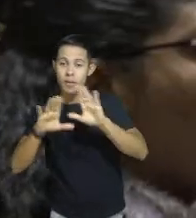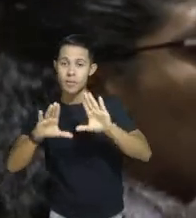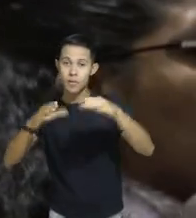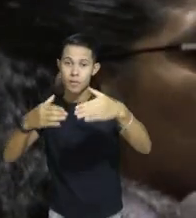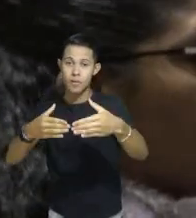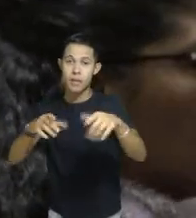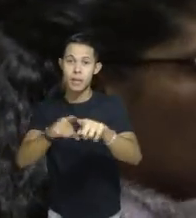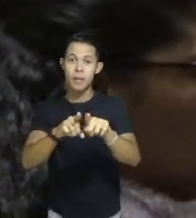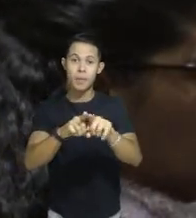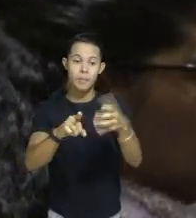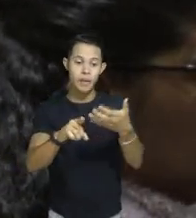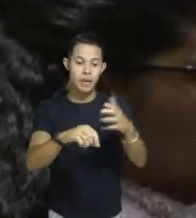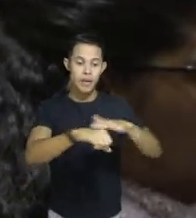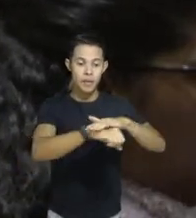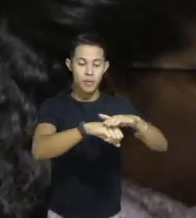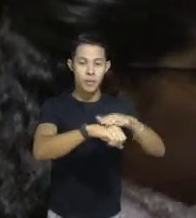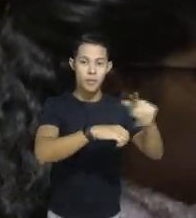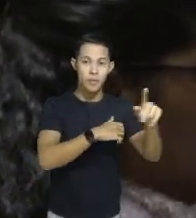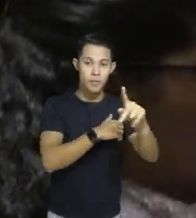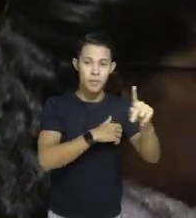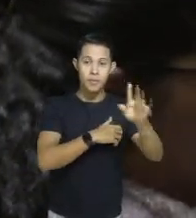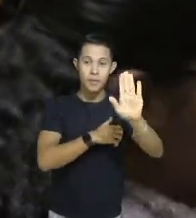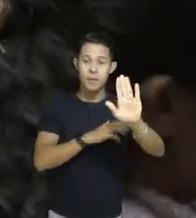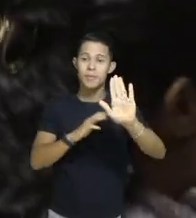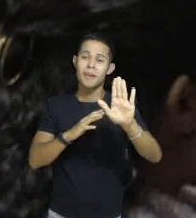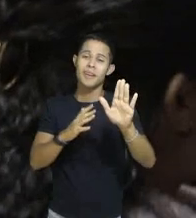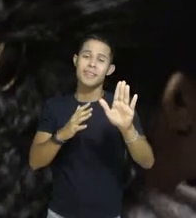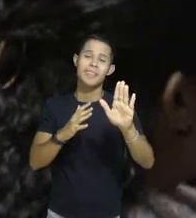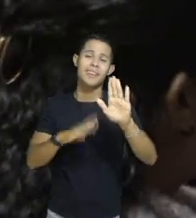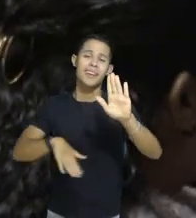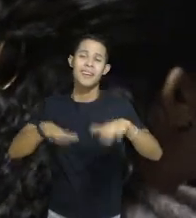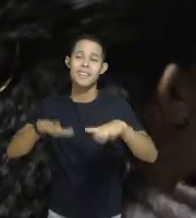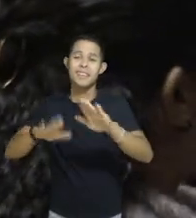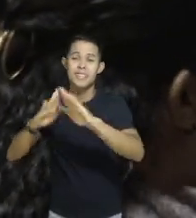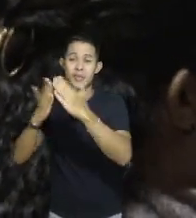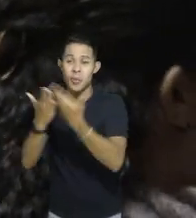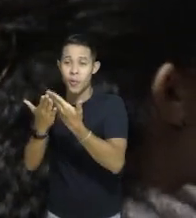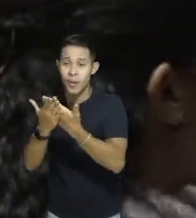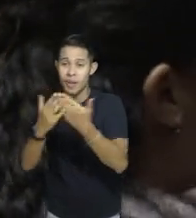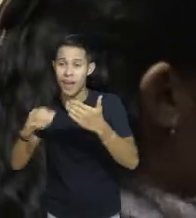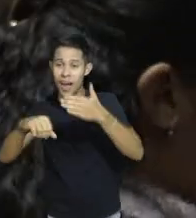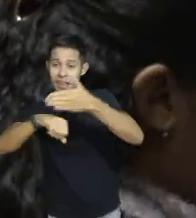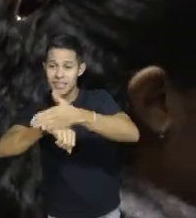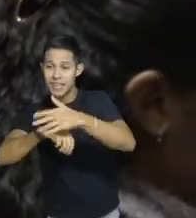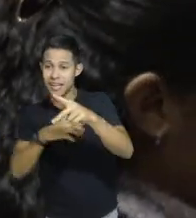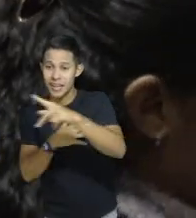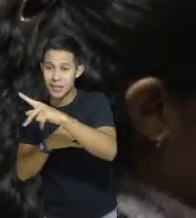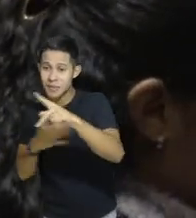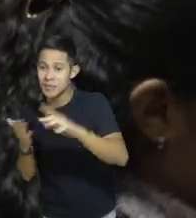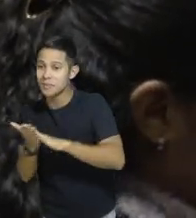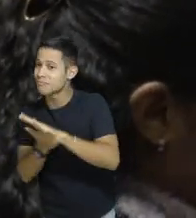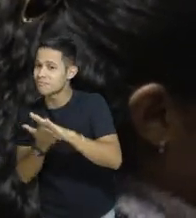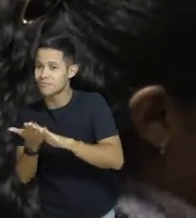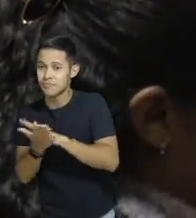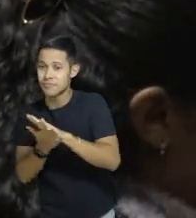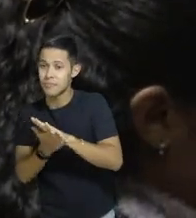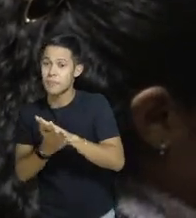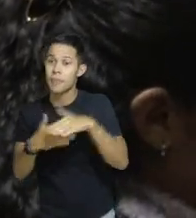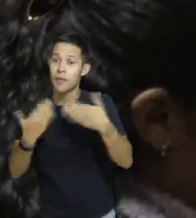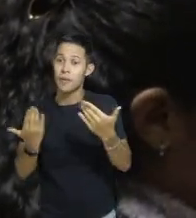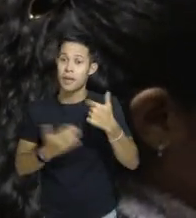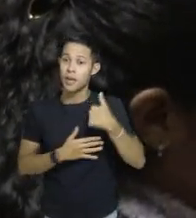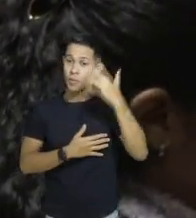quero conversar com o professor. E, muitas vezes, a escola também nem me dá acesso ao professor. Então, eu acho que a gente precisa,